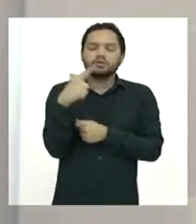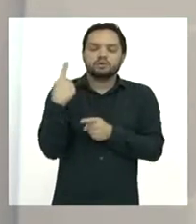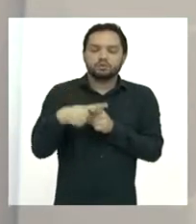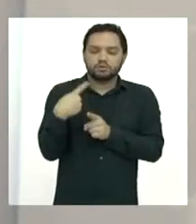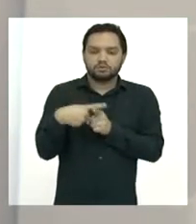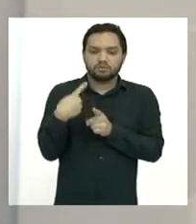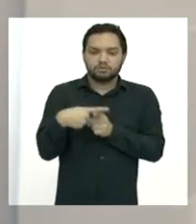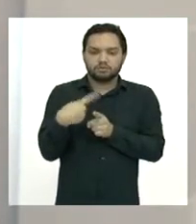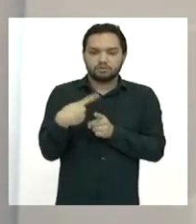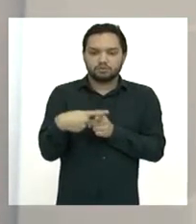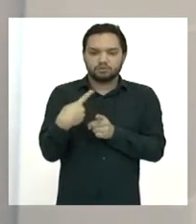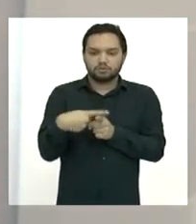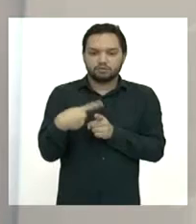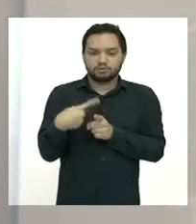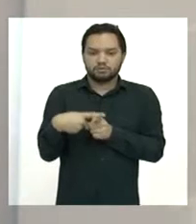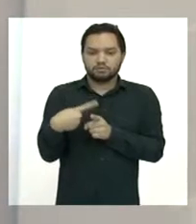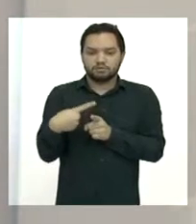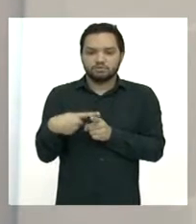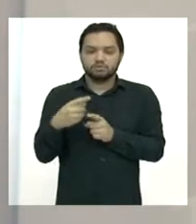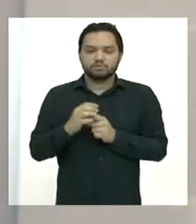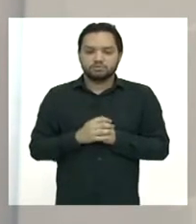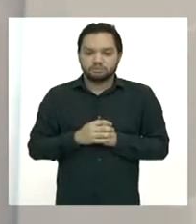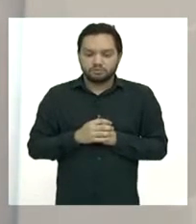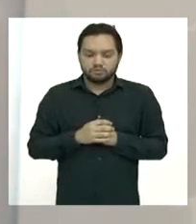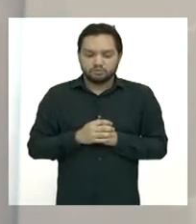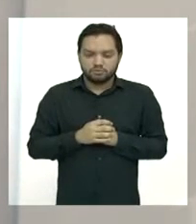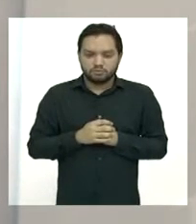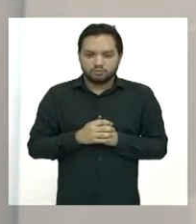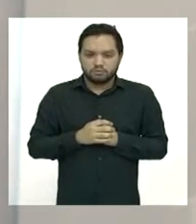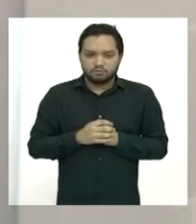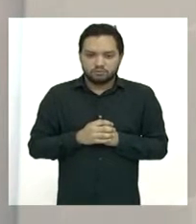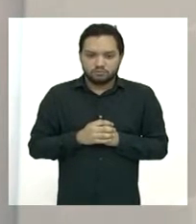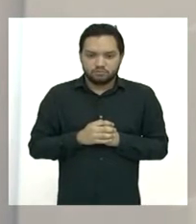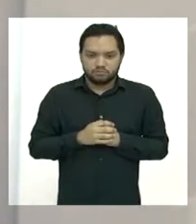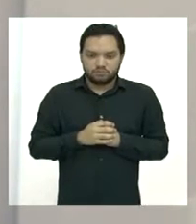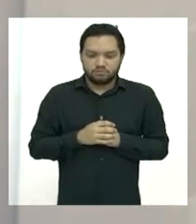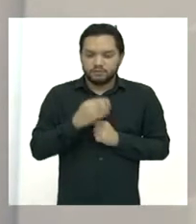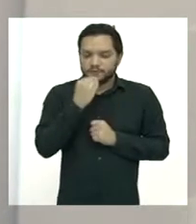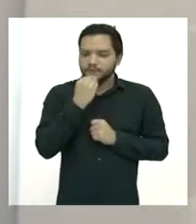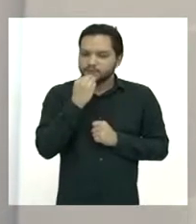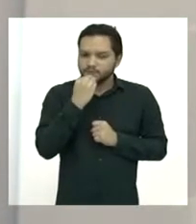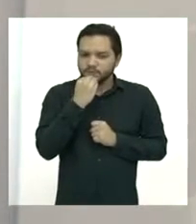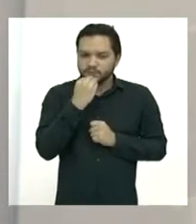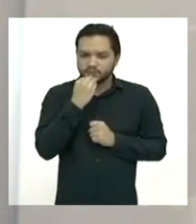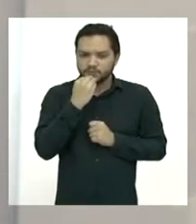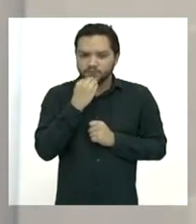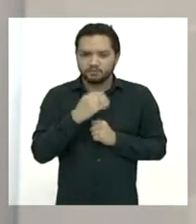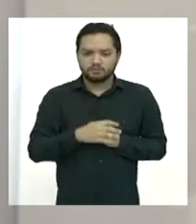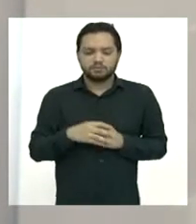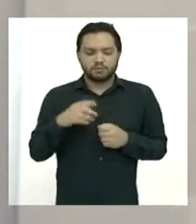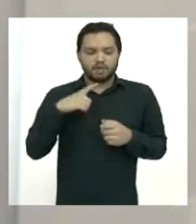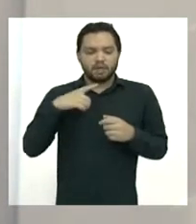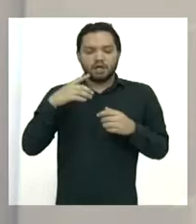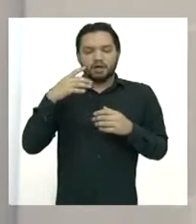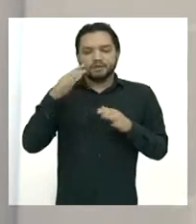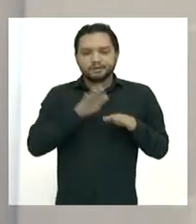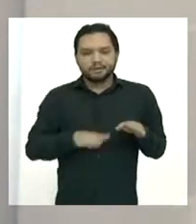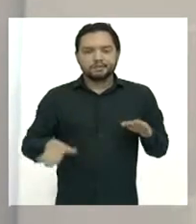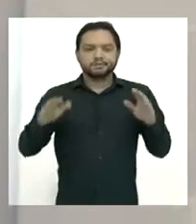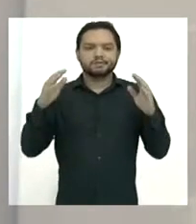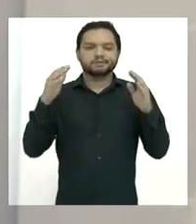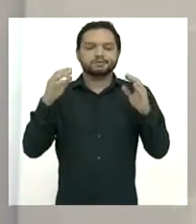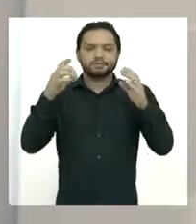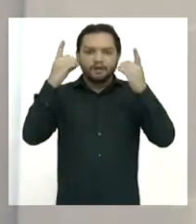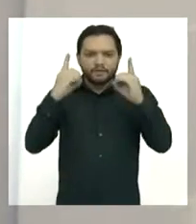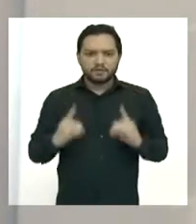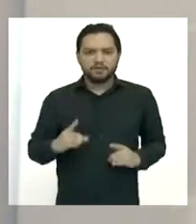para serem incluídas com distúrbio ou transtornos do desenvolvimento, ou psicomotor, ou de aprendizado, ou